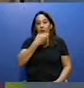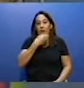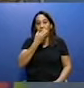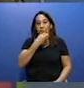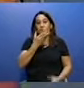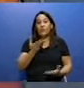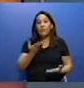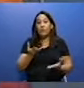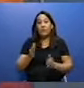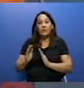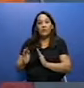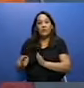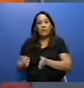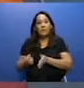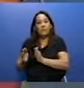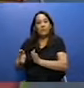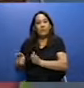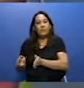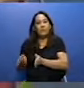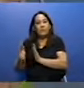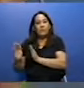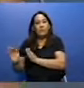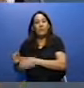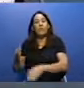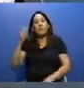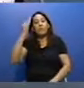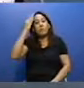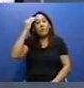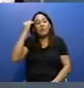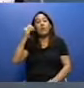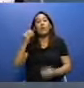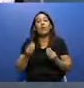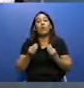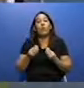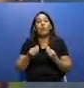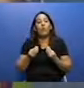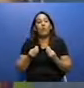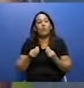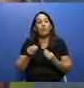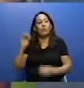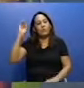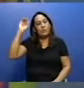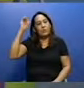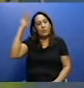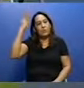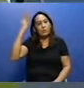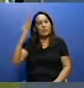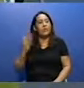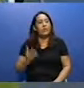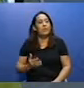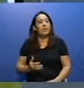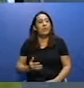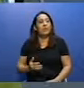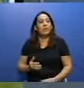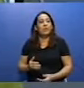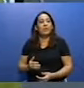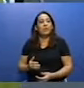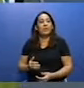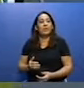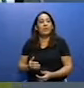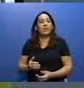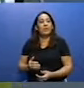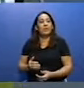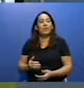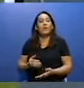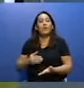sequência? Como você sabe disso? Então, eu descobri que a minha sequência vai até o